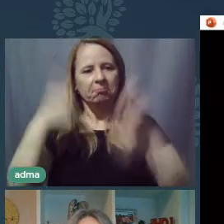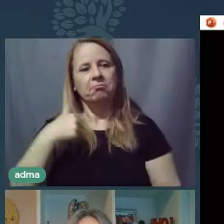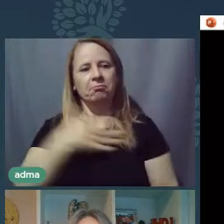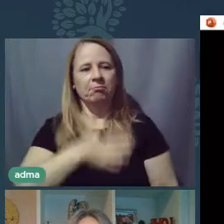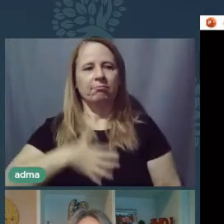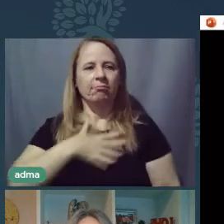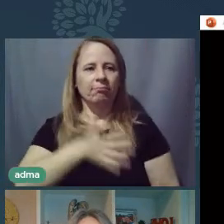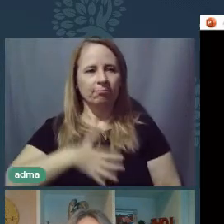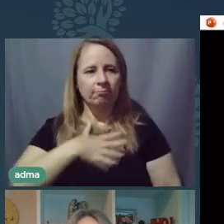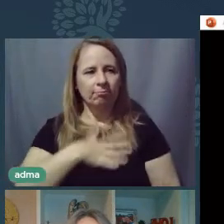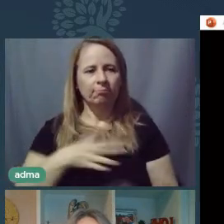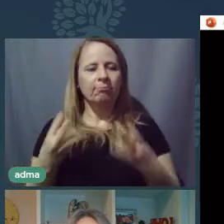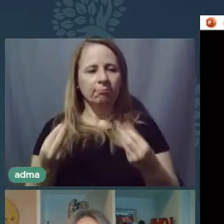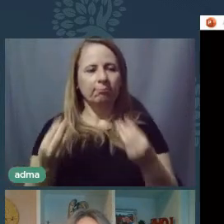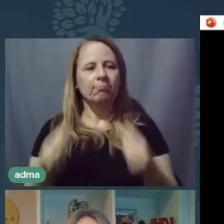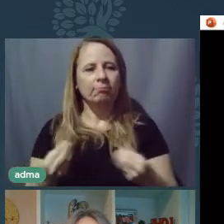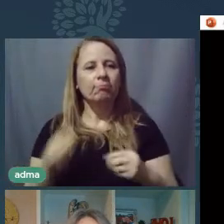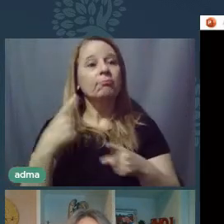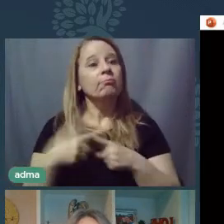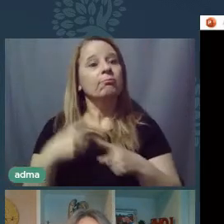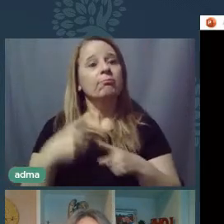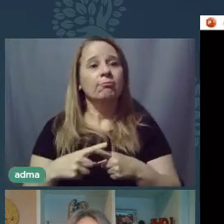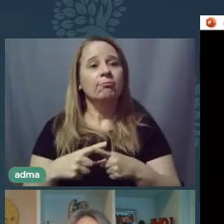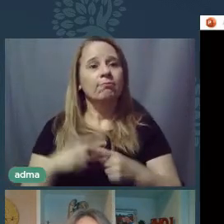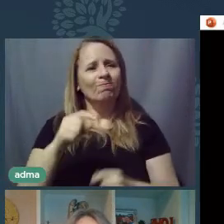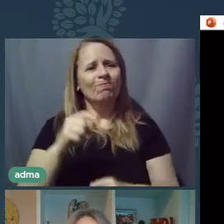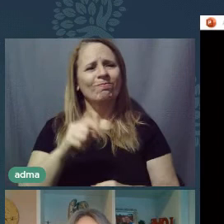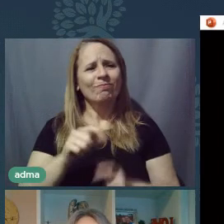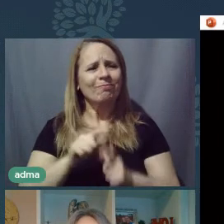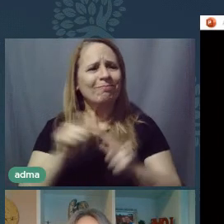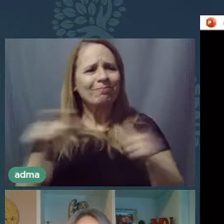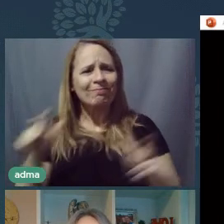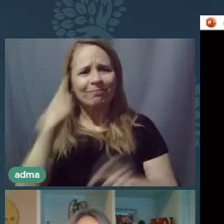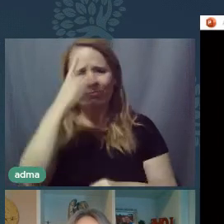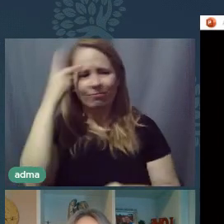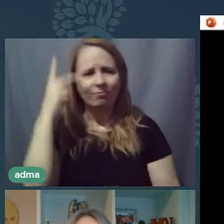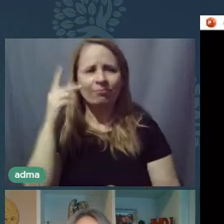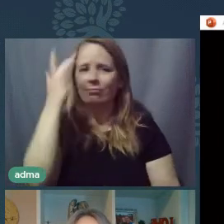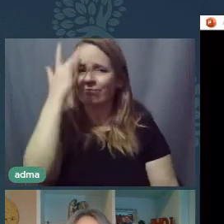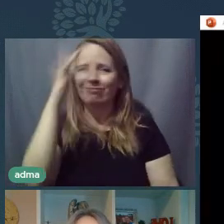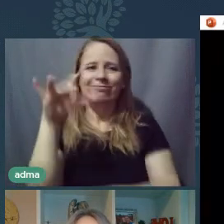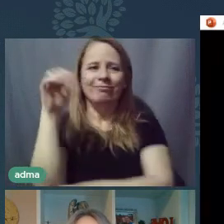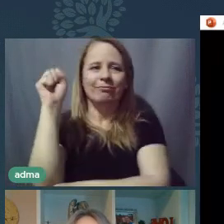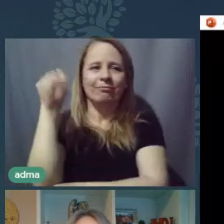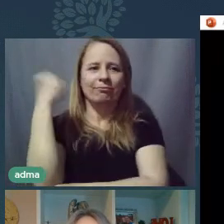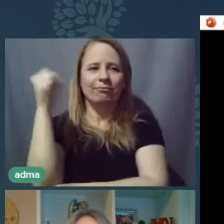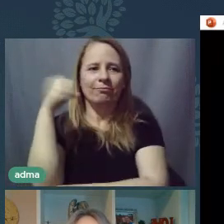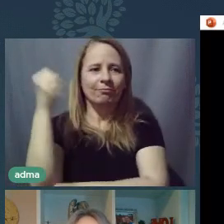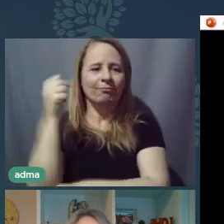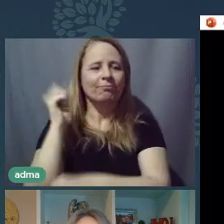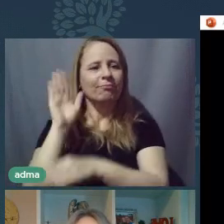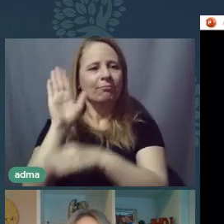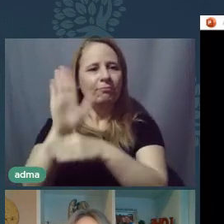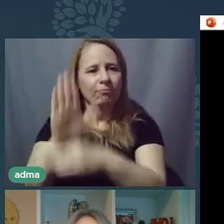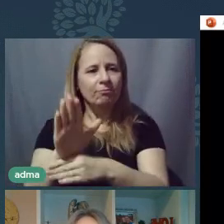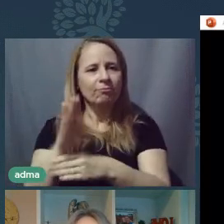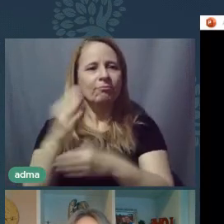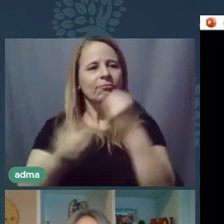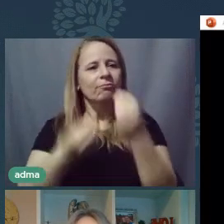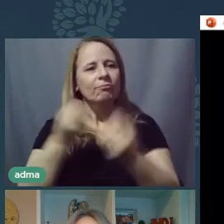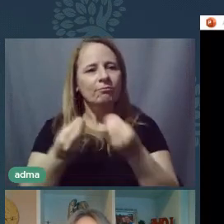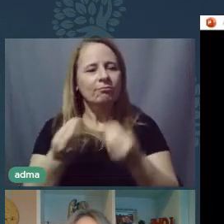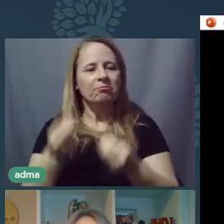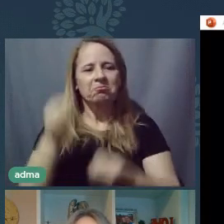falar, né, porque muita gente não sabe o que a fisioterapia pode fazer pelos pacientes que têm asma,